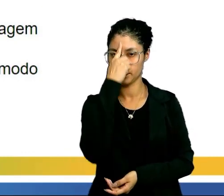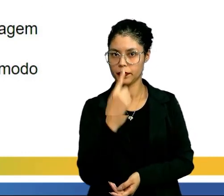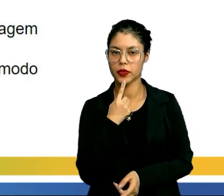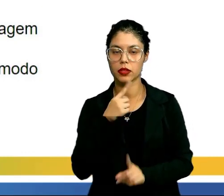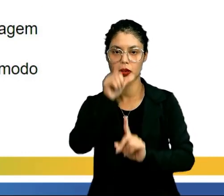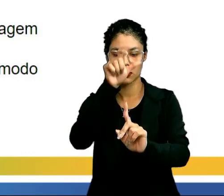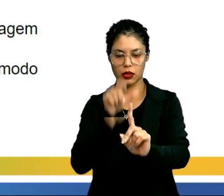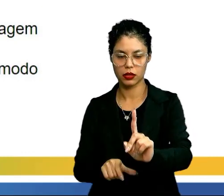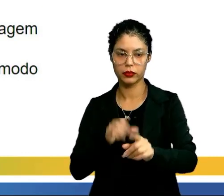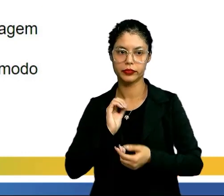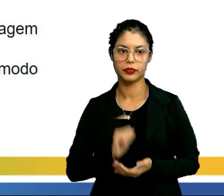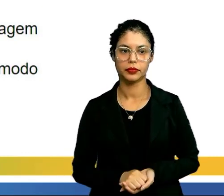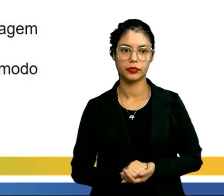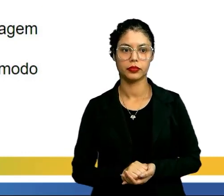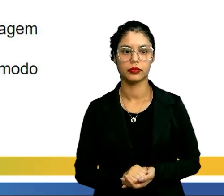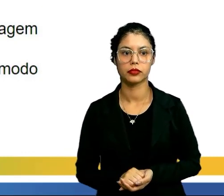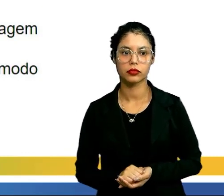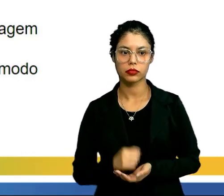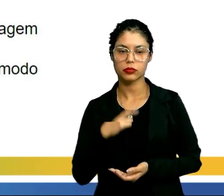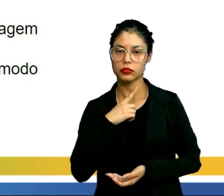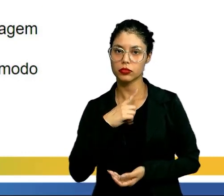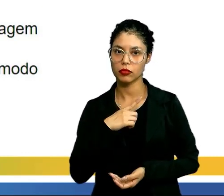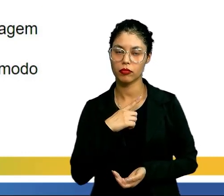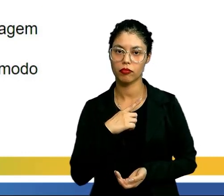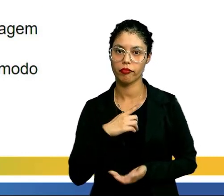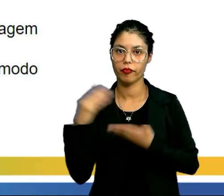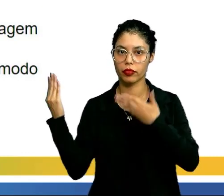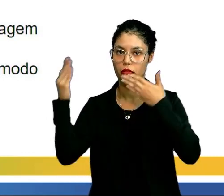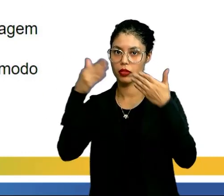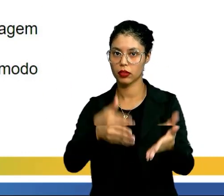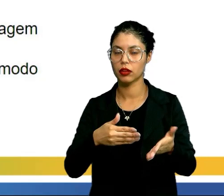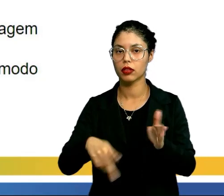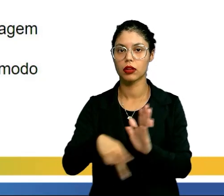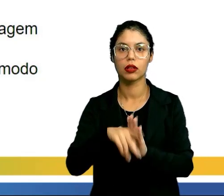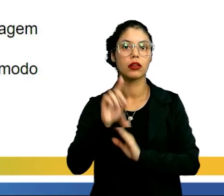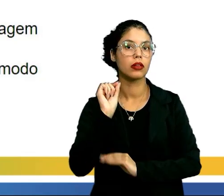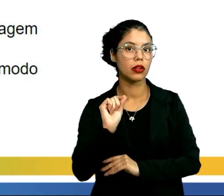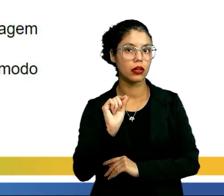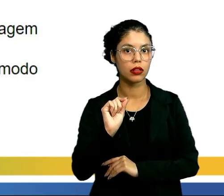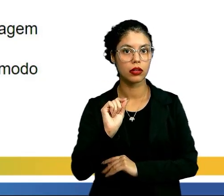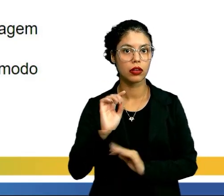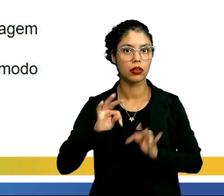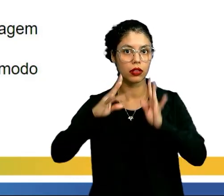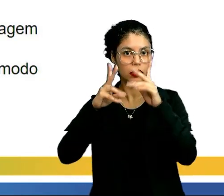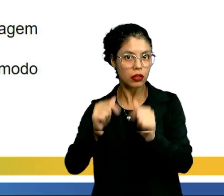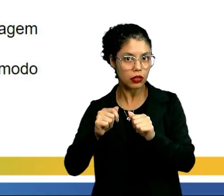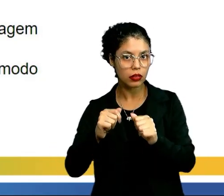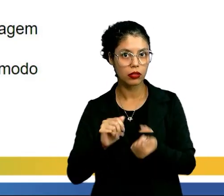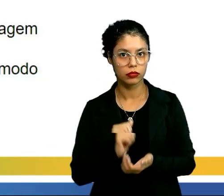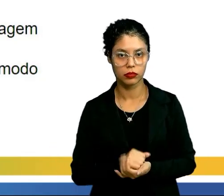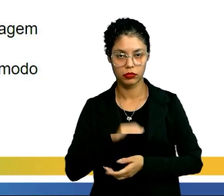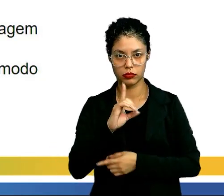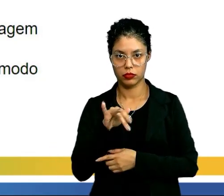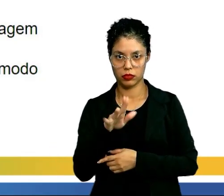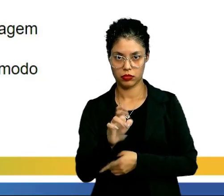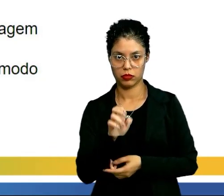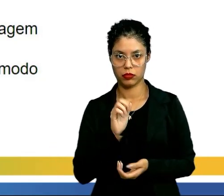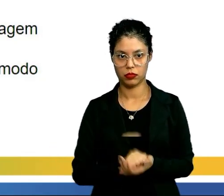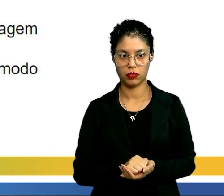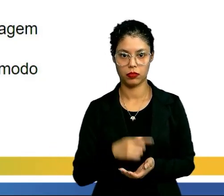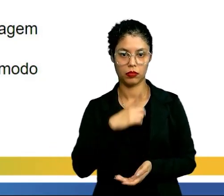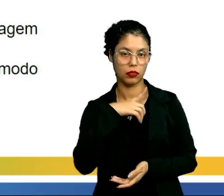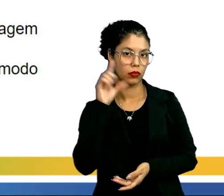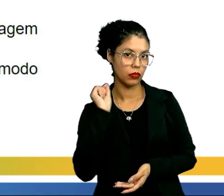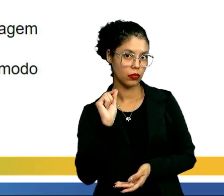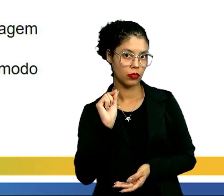imagem representativa. Aqui nós temos aqui um alvo, e aí dentro do alvo nós temos todos contra a dengue. E aí